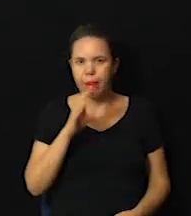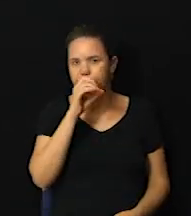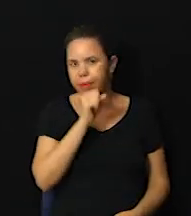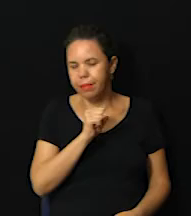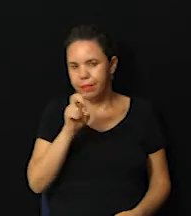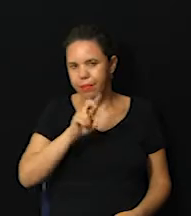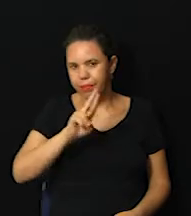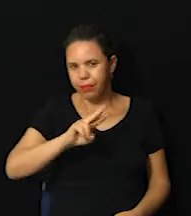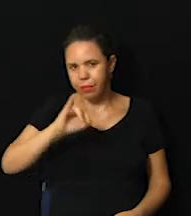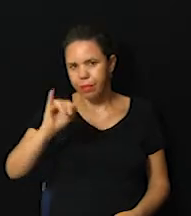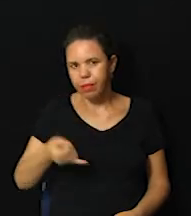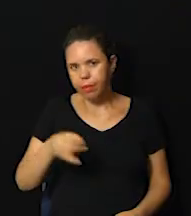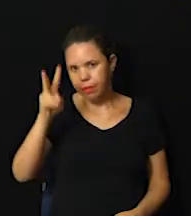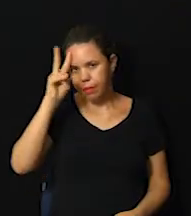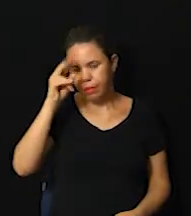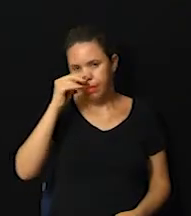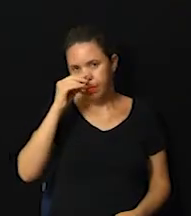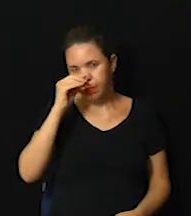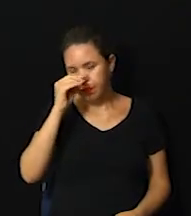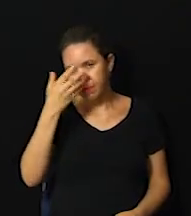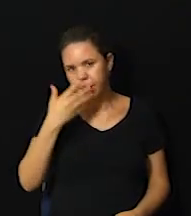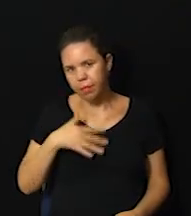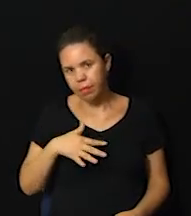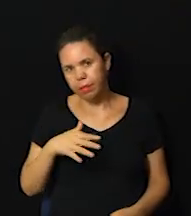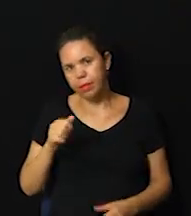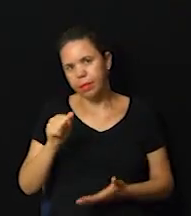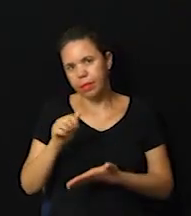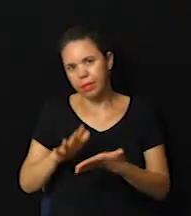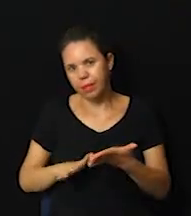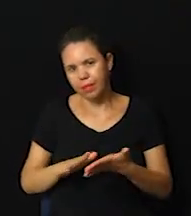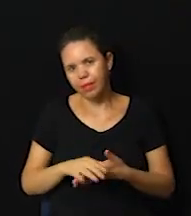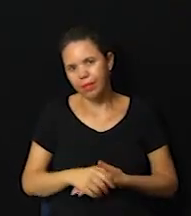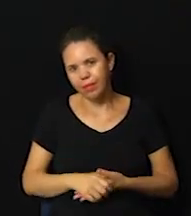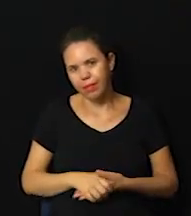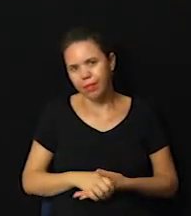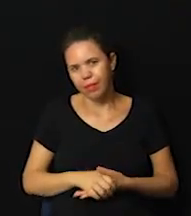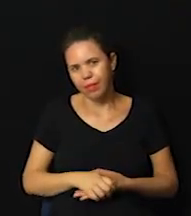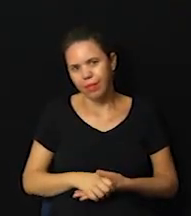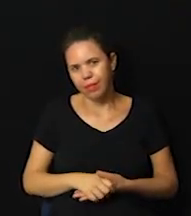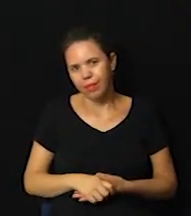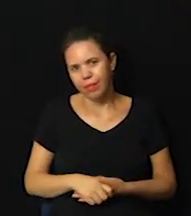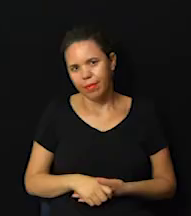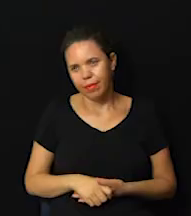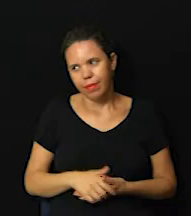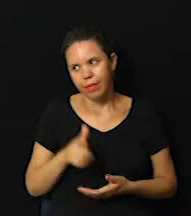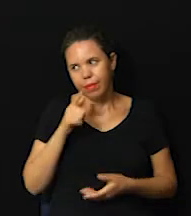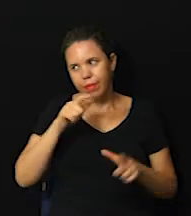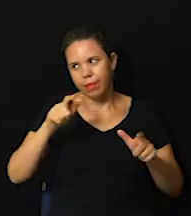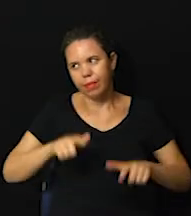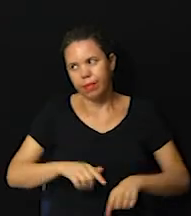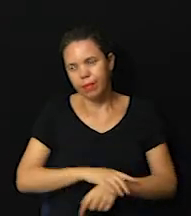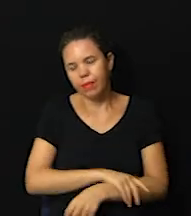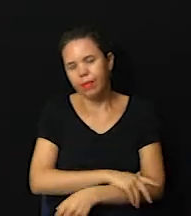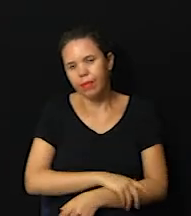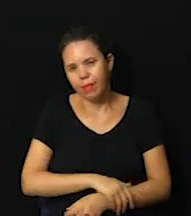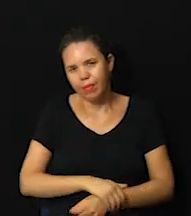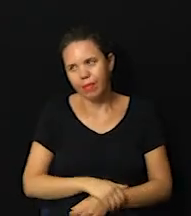gente utilize a sala na segunda-feira com as crianças para as atividades. Então, eu não consigo um espaço ainda